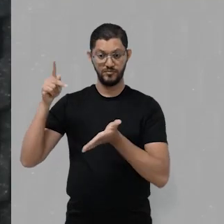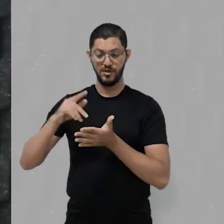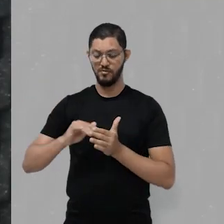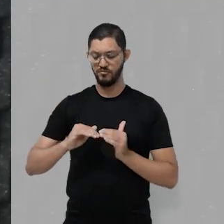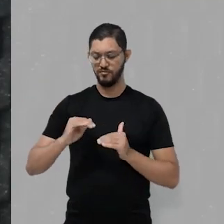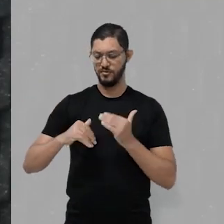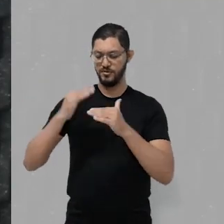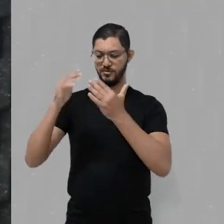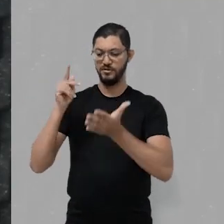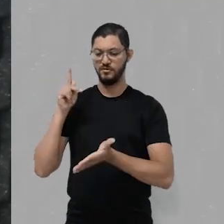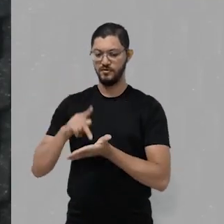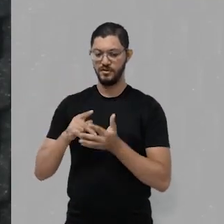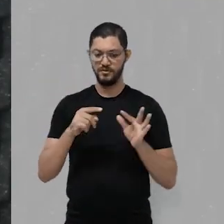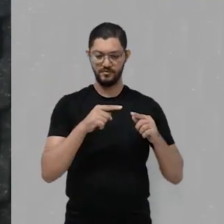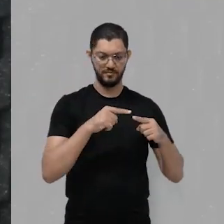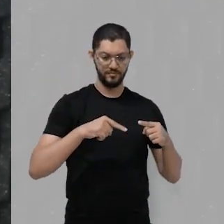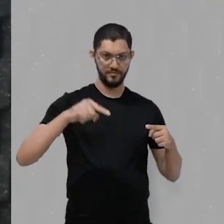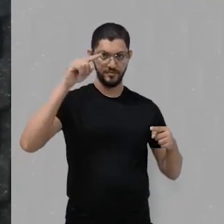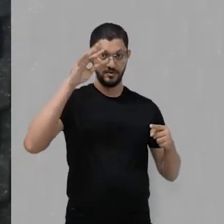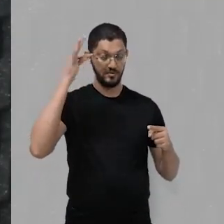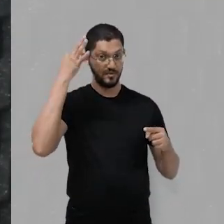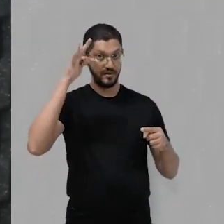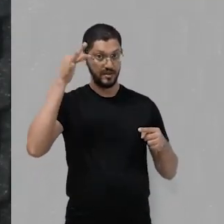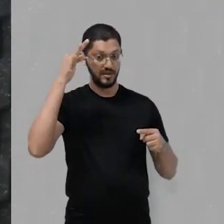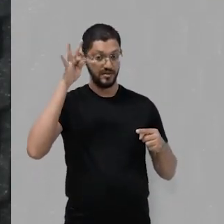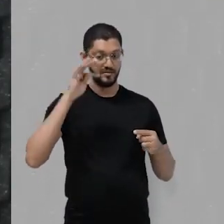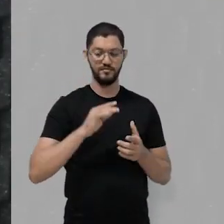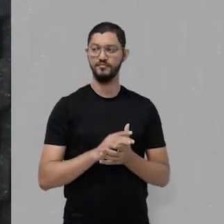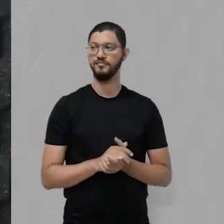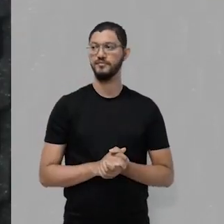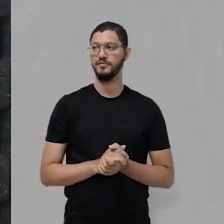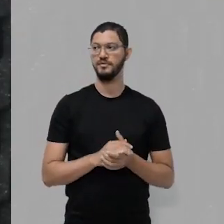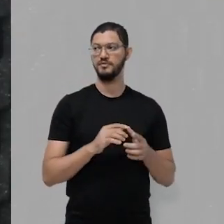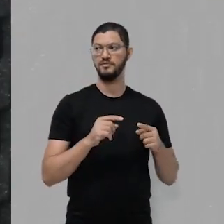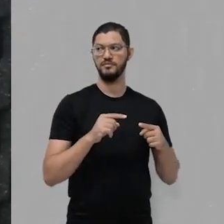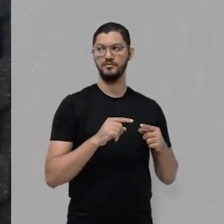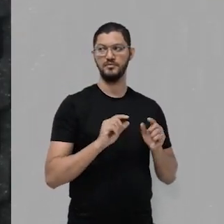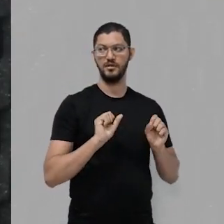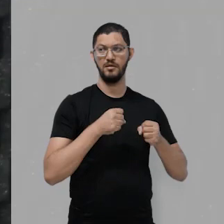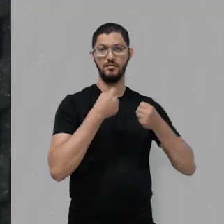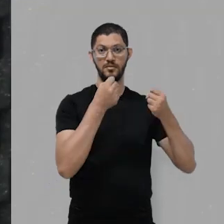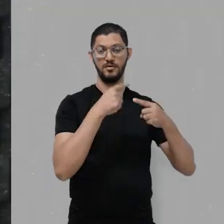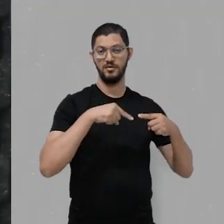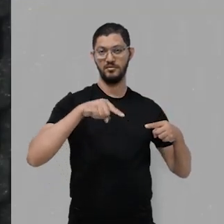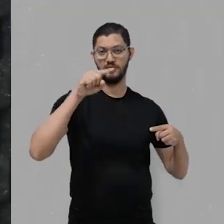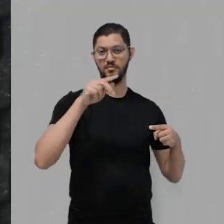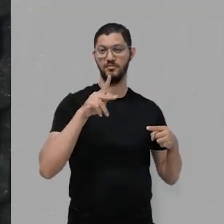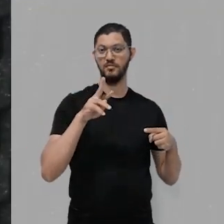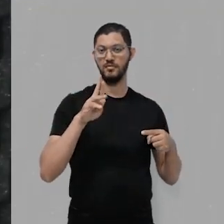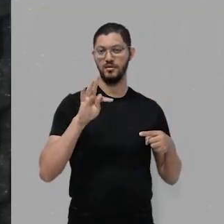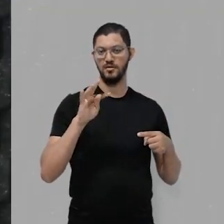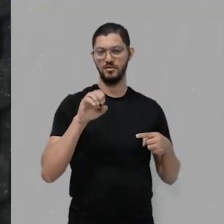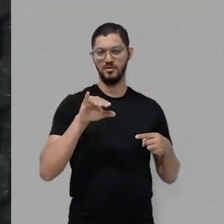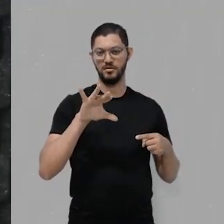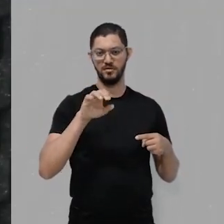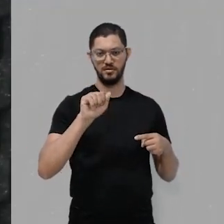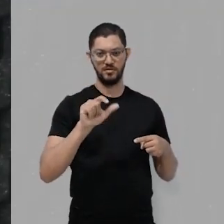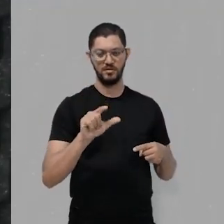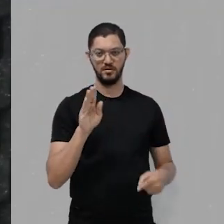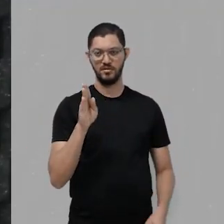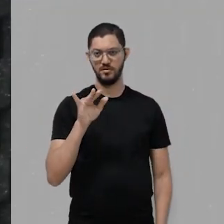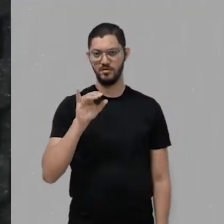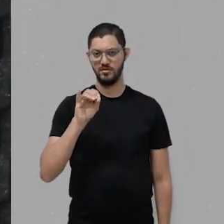vendo é o crescimento teórico, que a gente chama de potencial biótico. Isso aqui é o